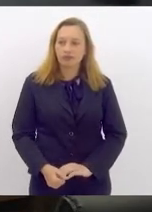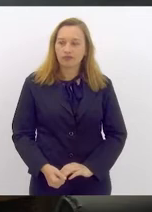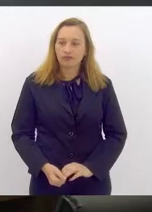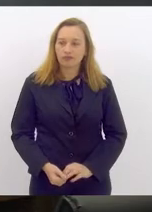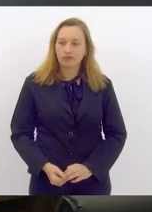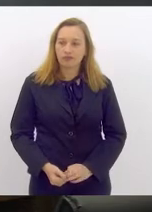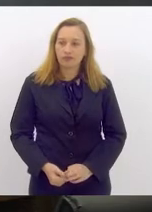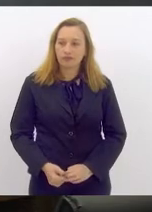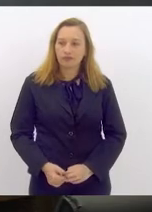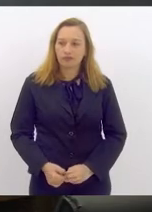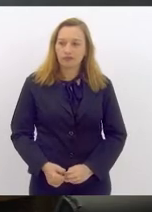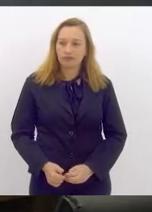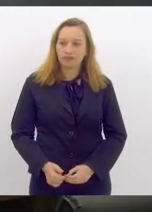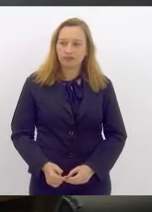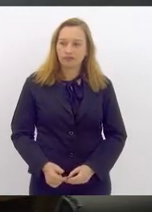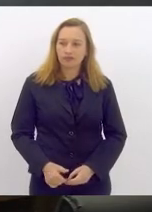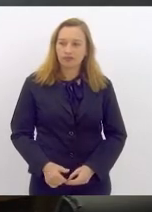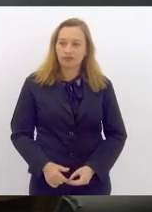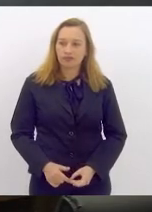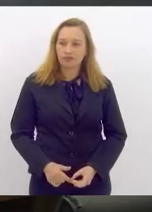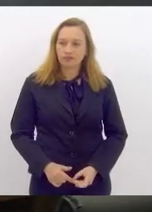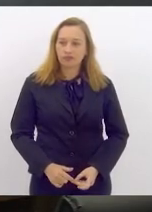E aí